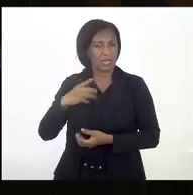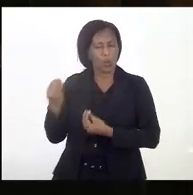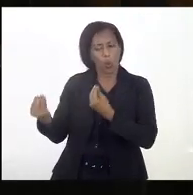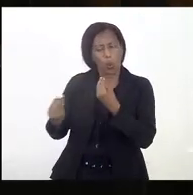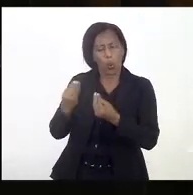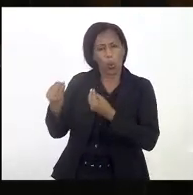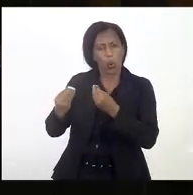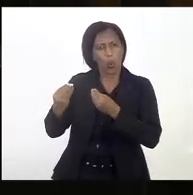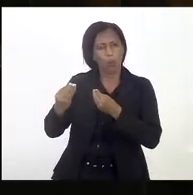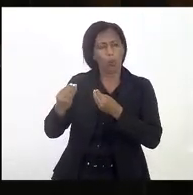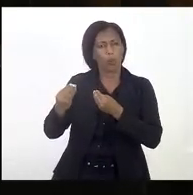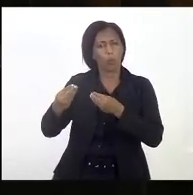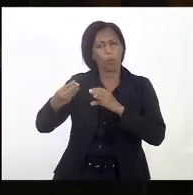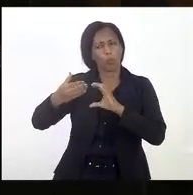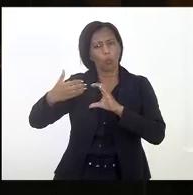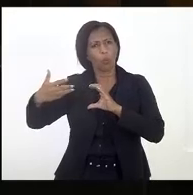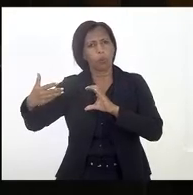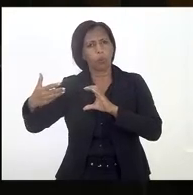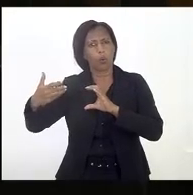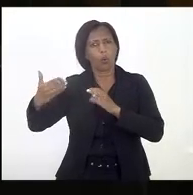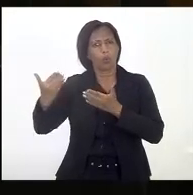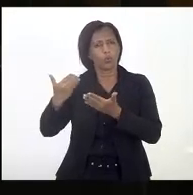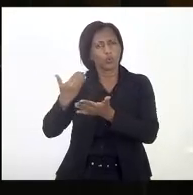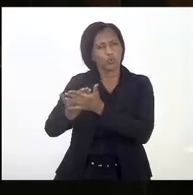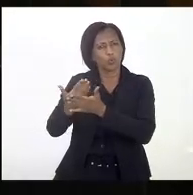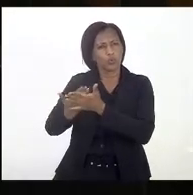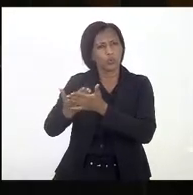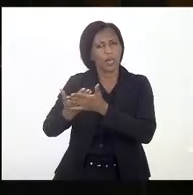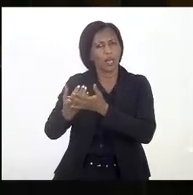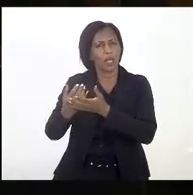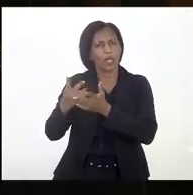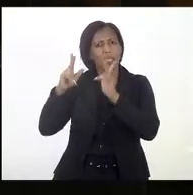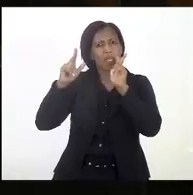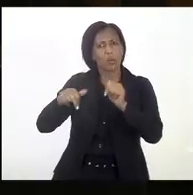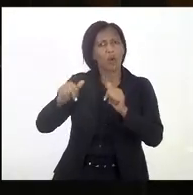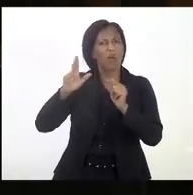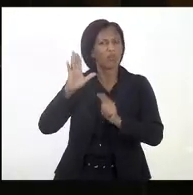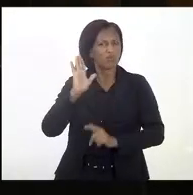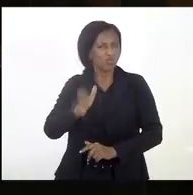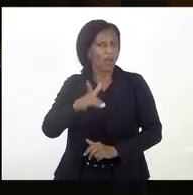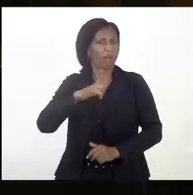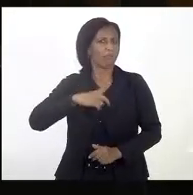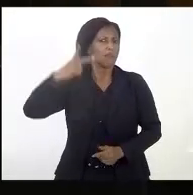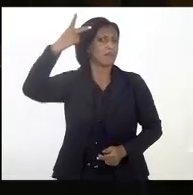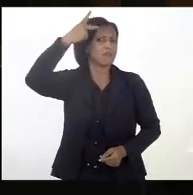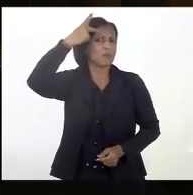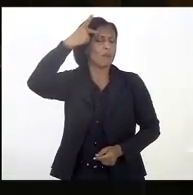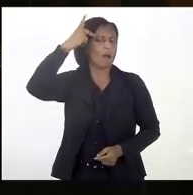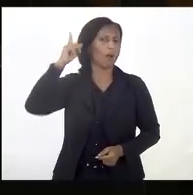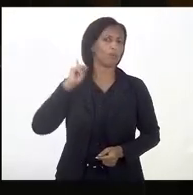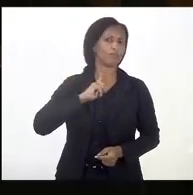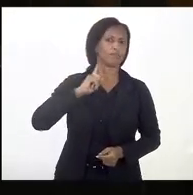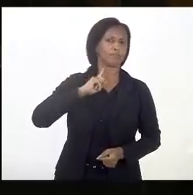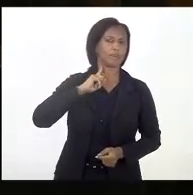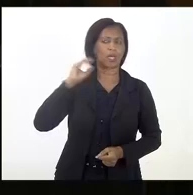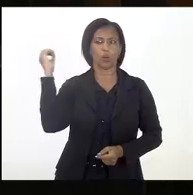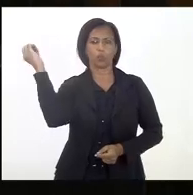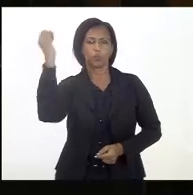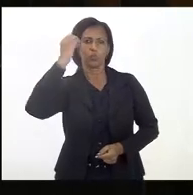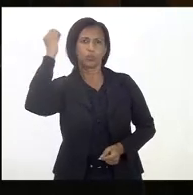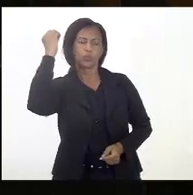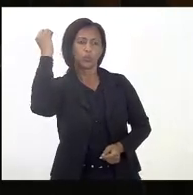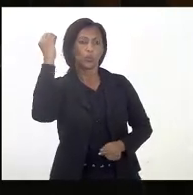paradigma estudar as modelos que já estão funcionando em São Paulo e Minas Gerais no Rio Grande do Sul e o Rio de Janeiro